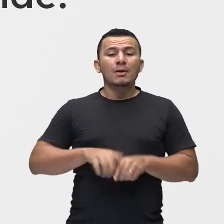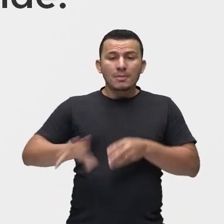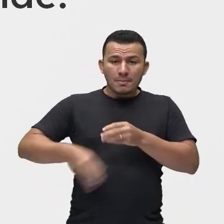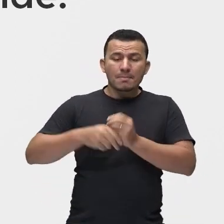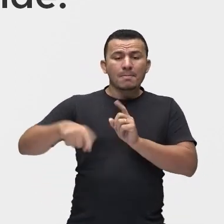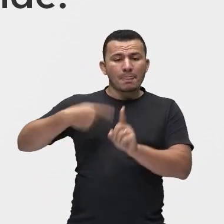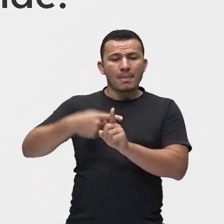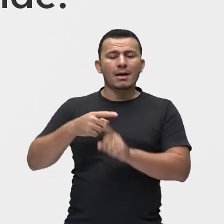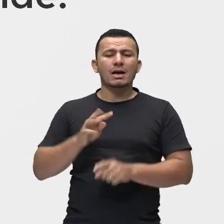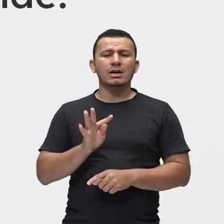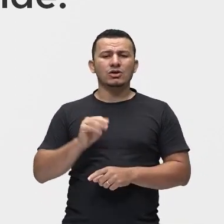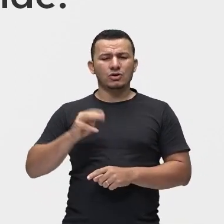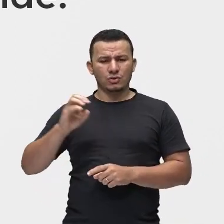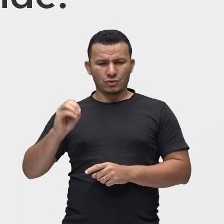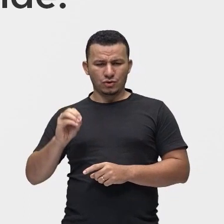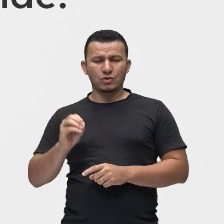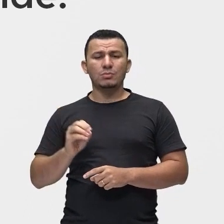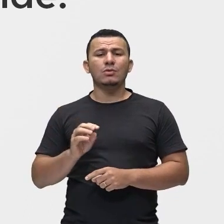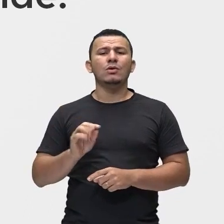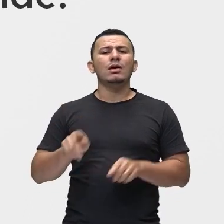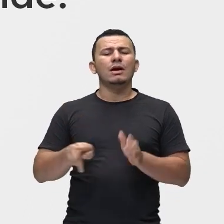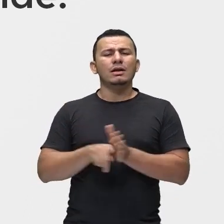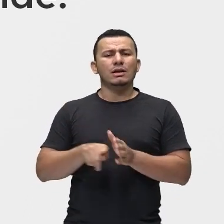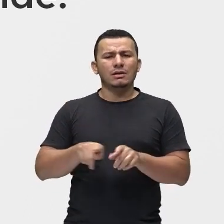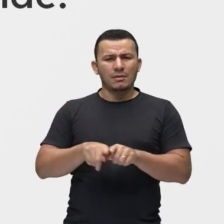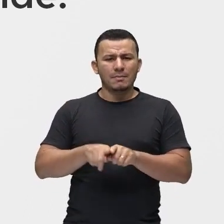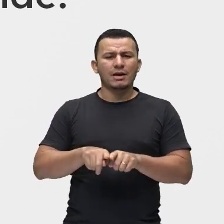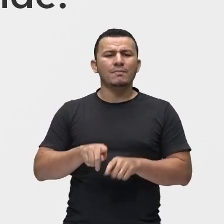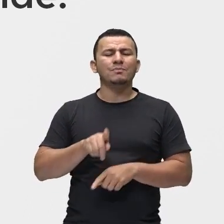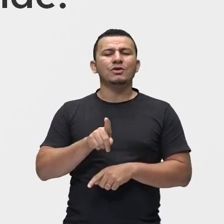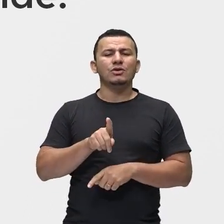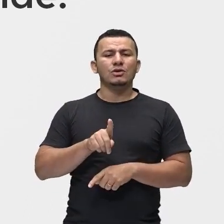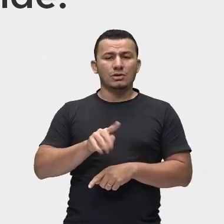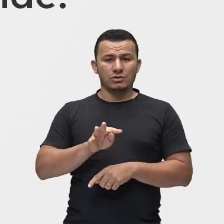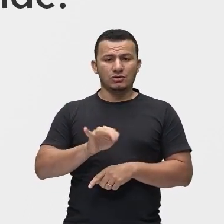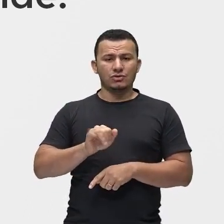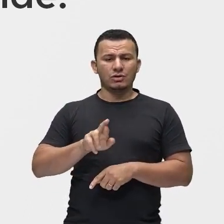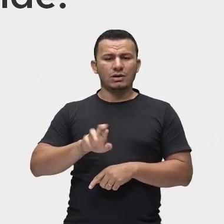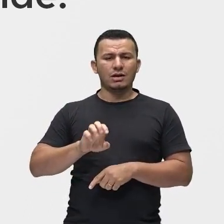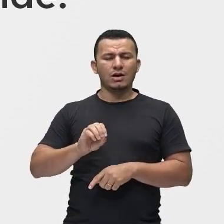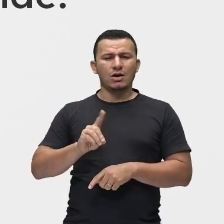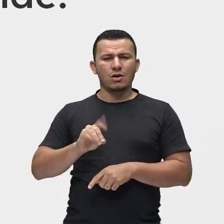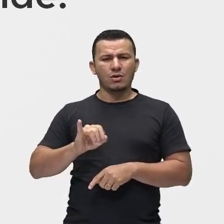glândulas paratireoides, que estão relacionadas com o nosso sistema